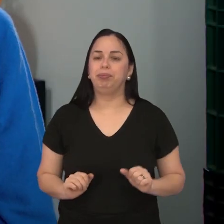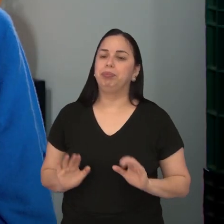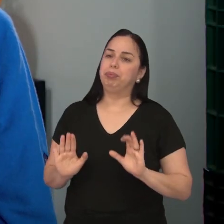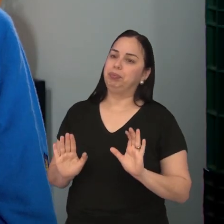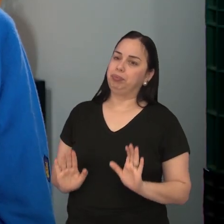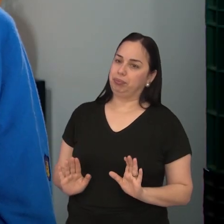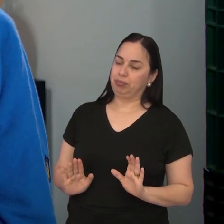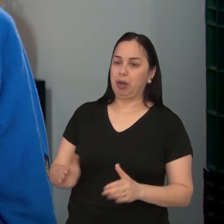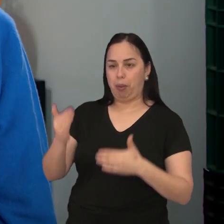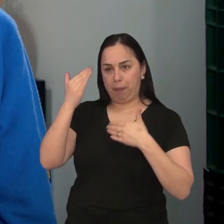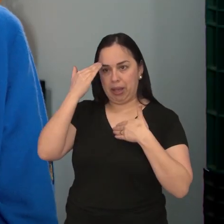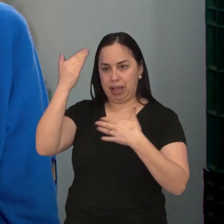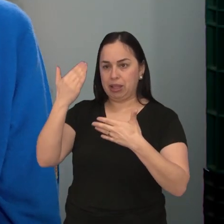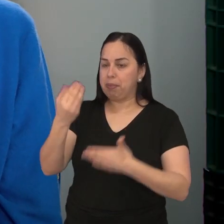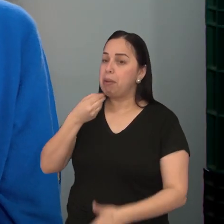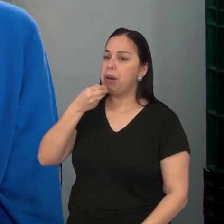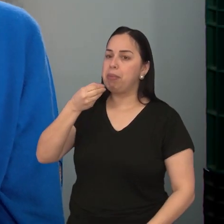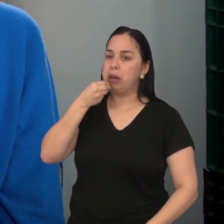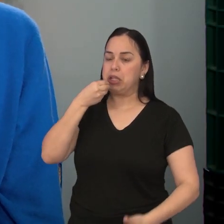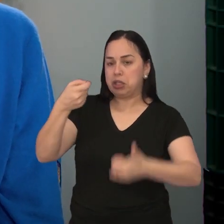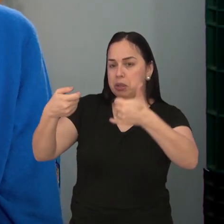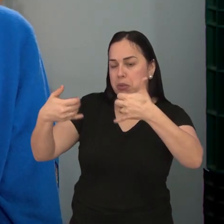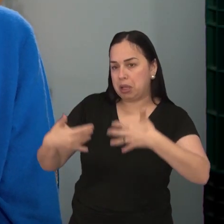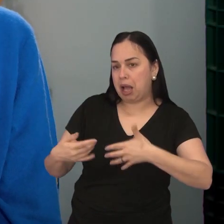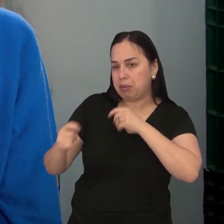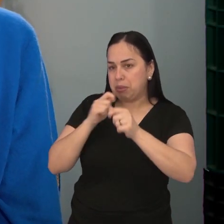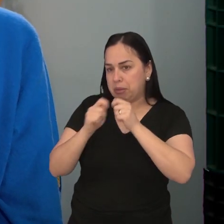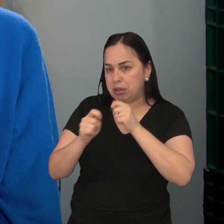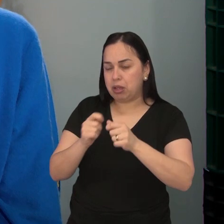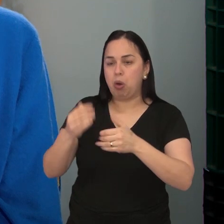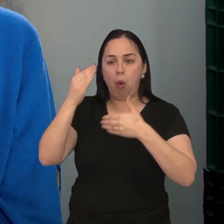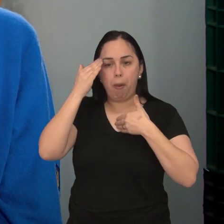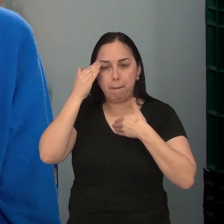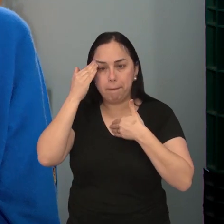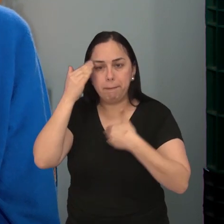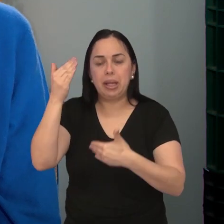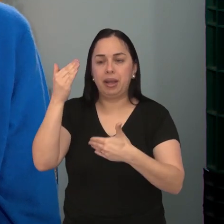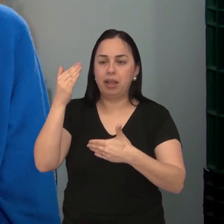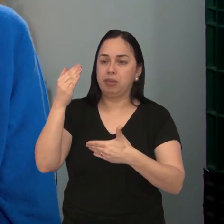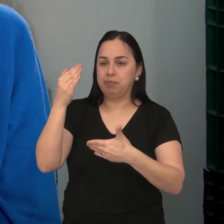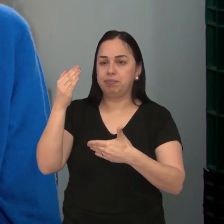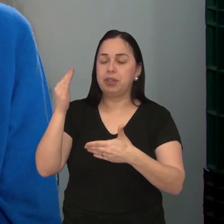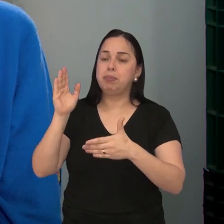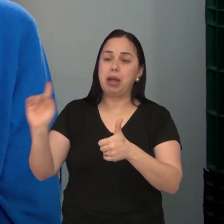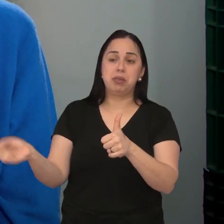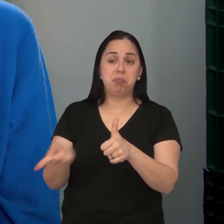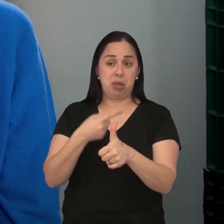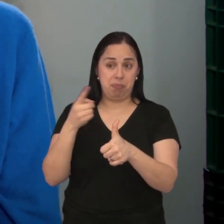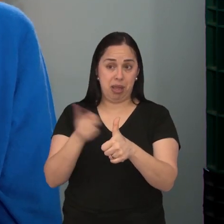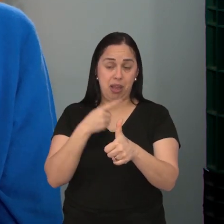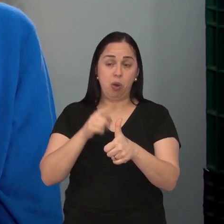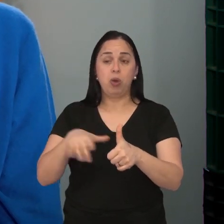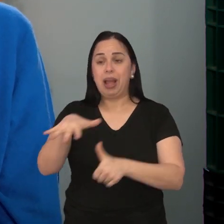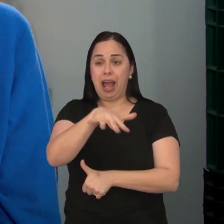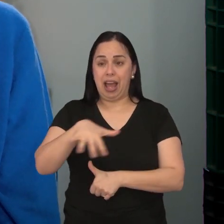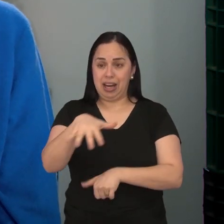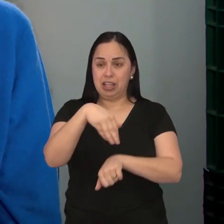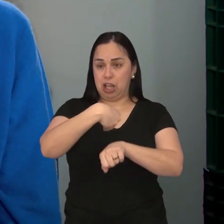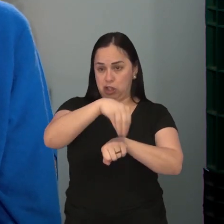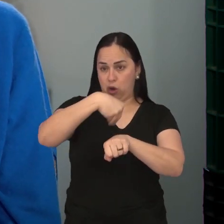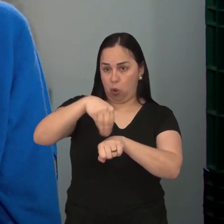Bom, agradeço a oportunidade de estar falando com vocês, meu muito obrigado. Primeiro, quando se fala